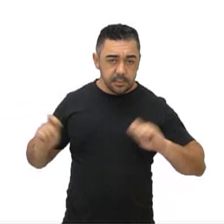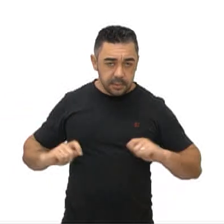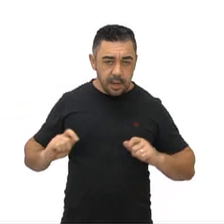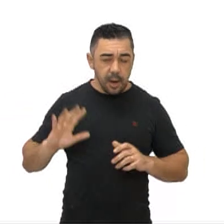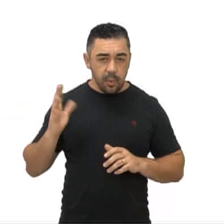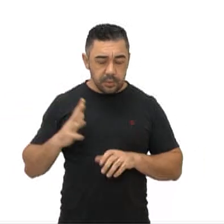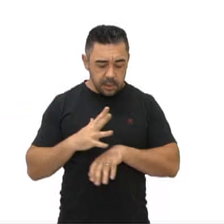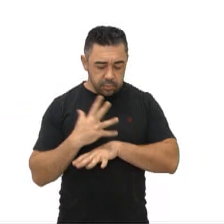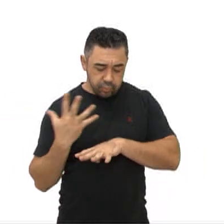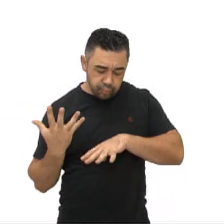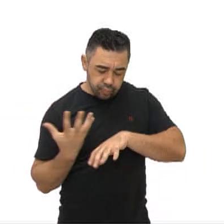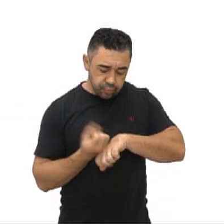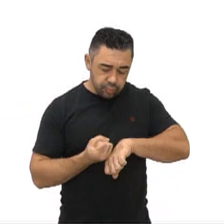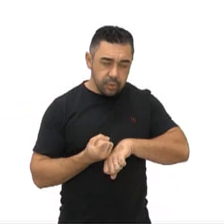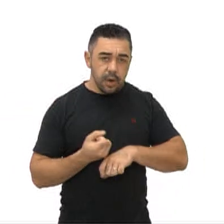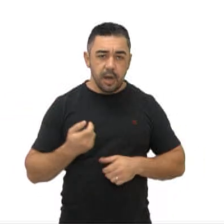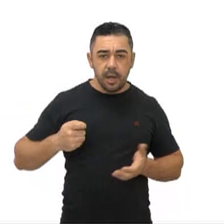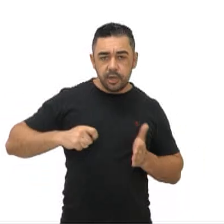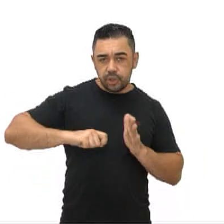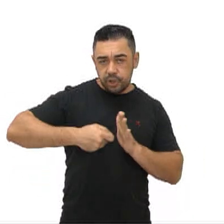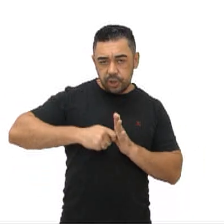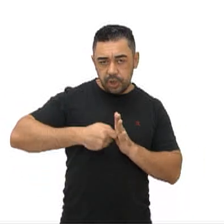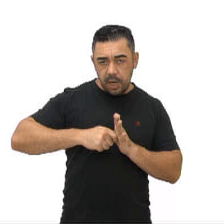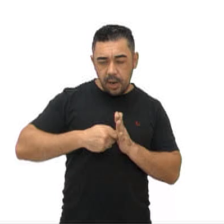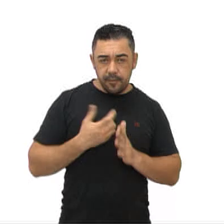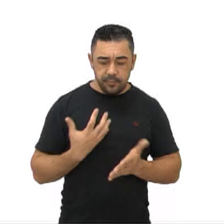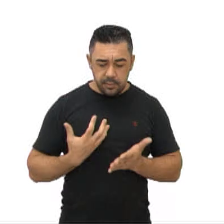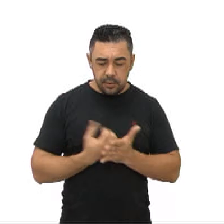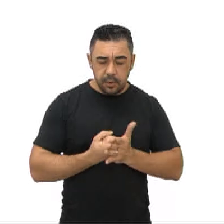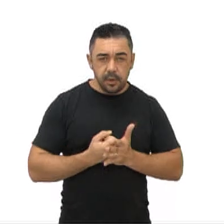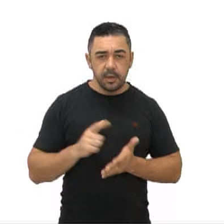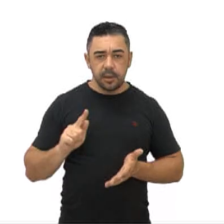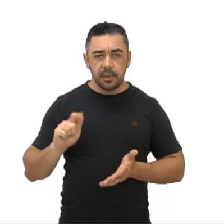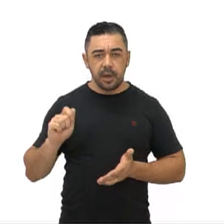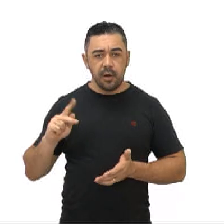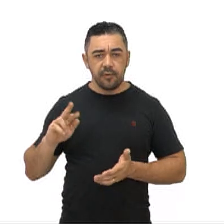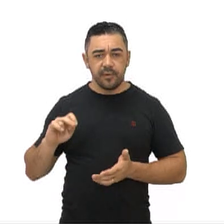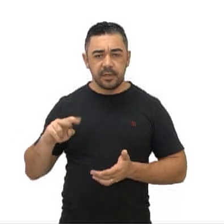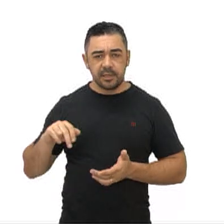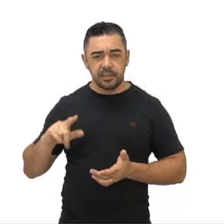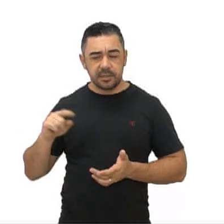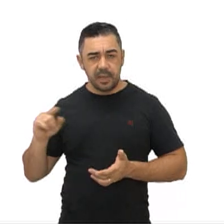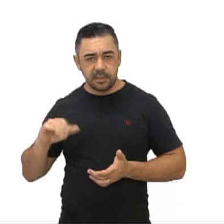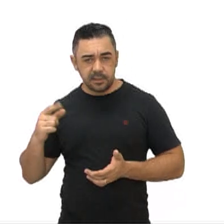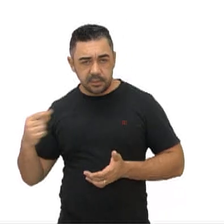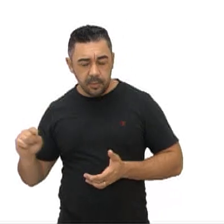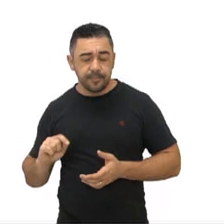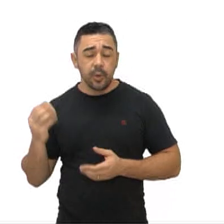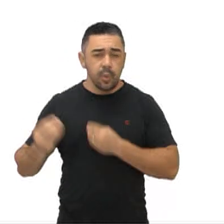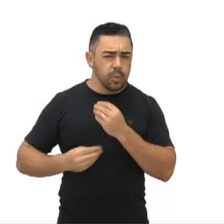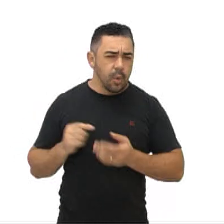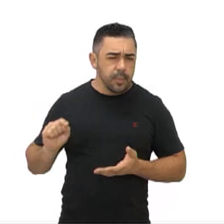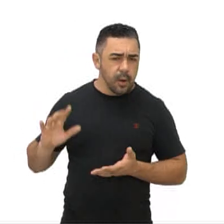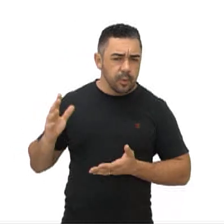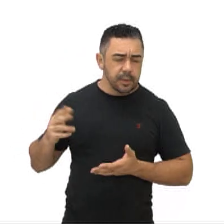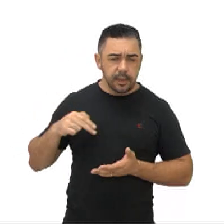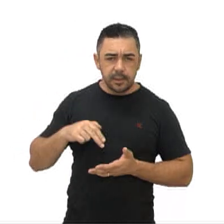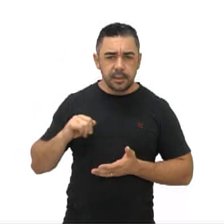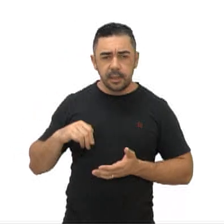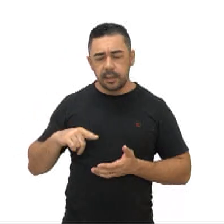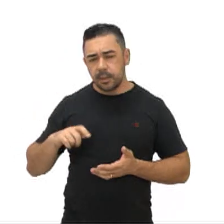possibilitar o revestimento de uma chave de níquel por galvanização. No processo de revestimento da chave com níquel